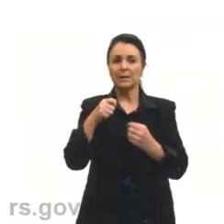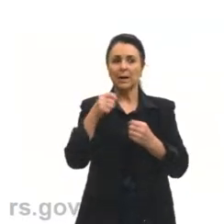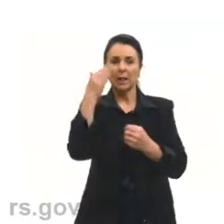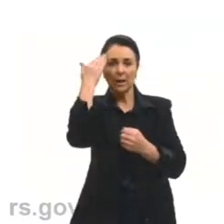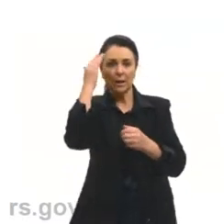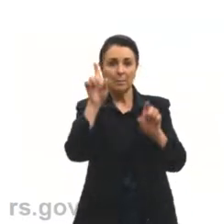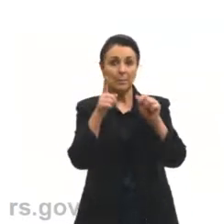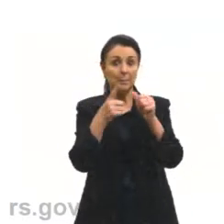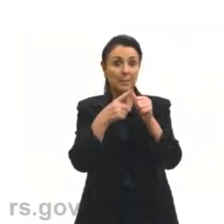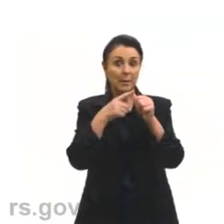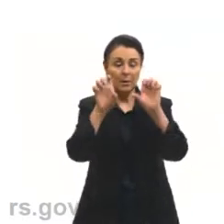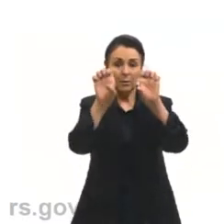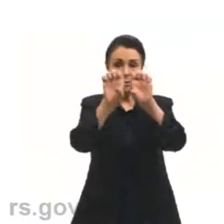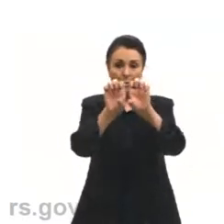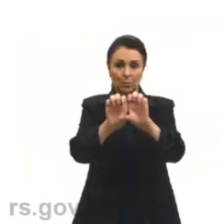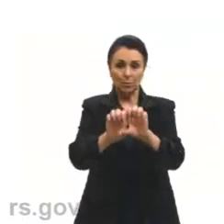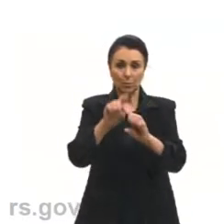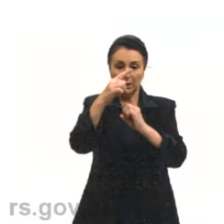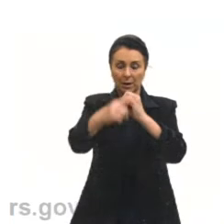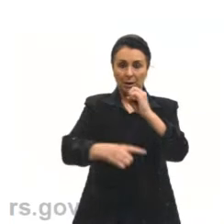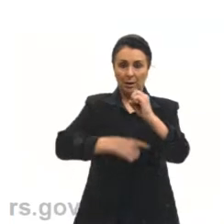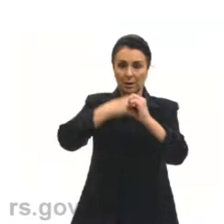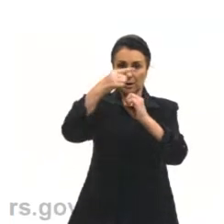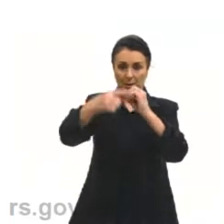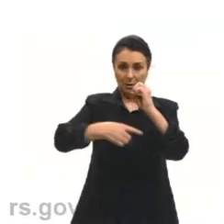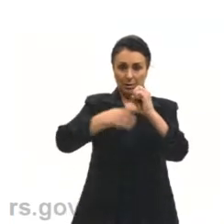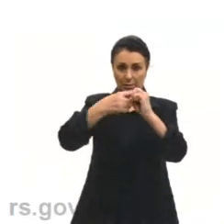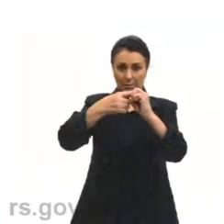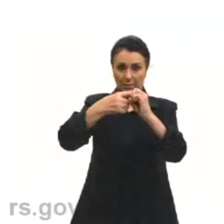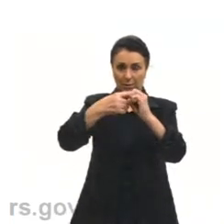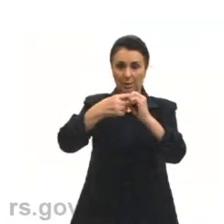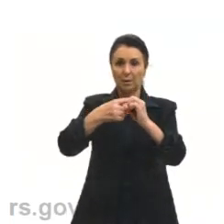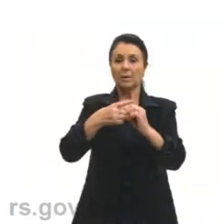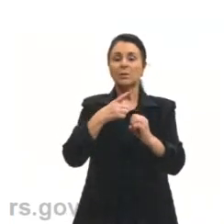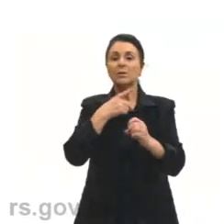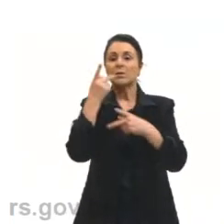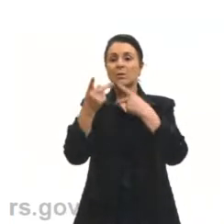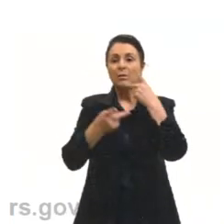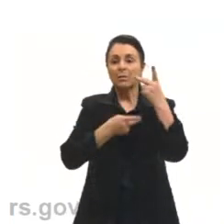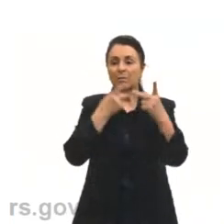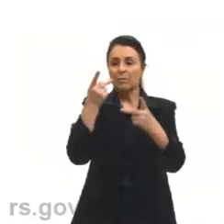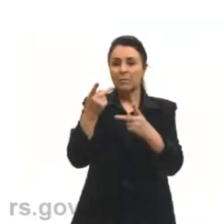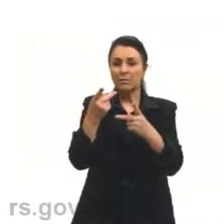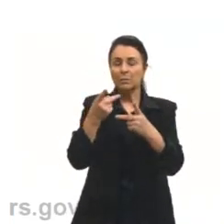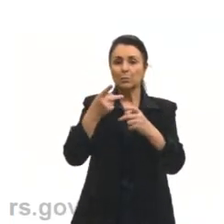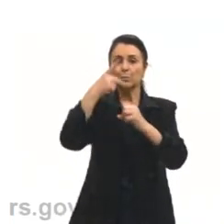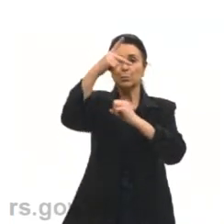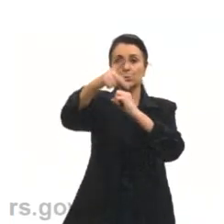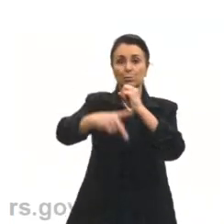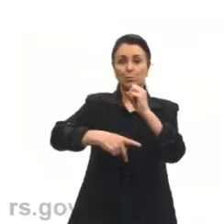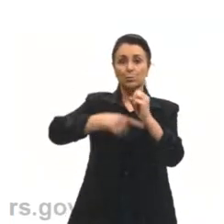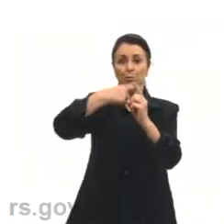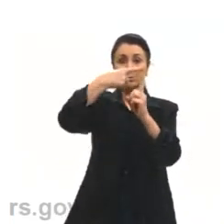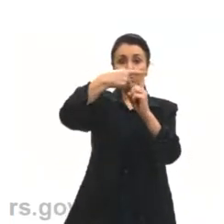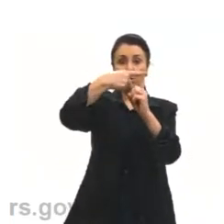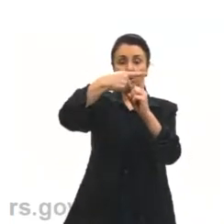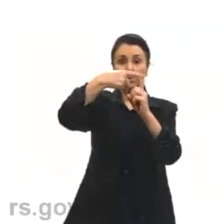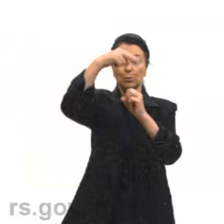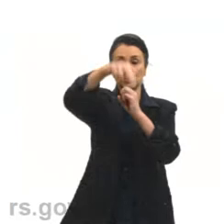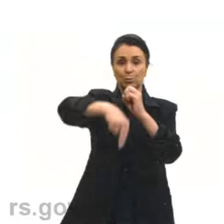estrutura atômica tá a estrutura atômica a gente fala lá dos prótons dos